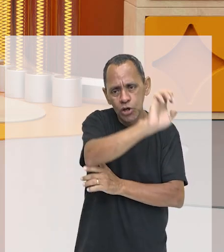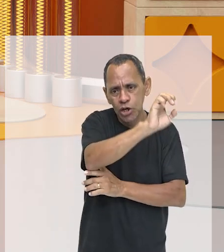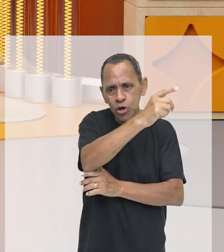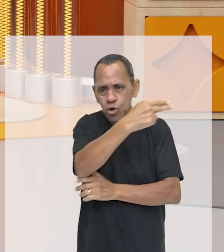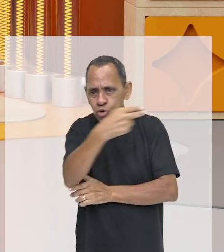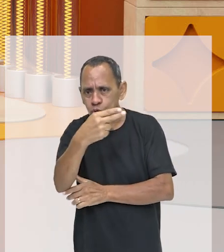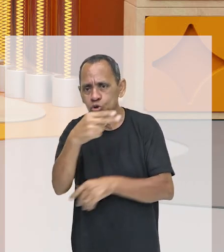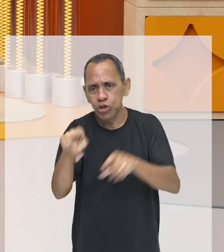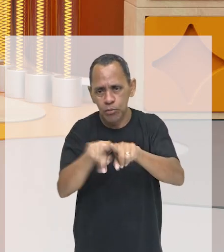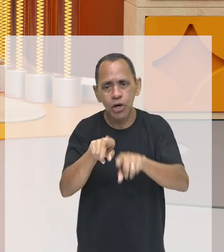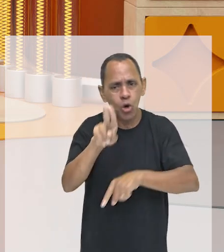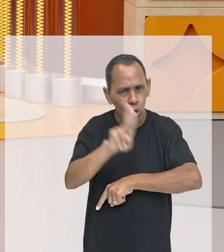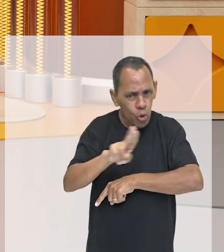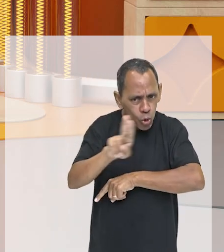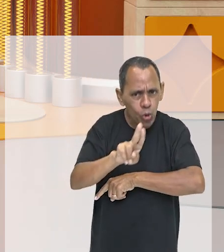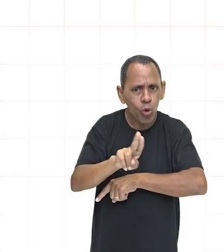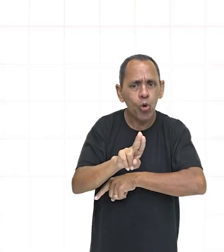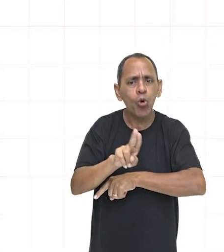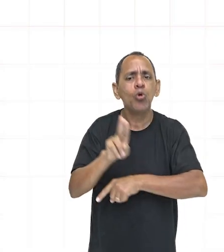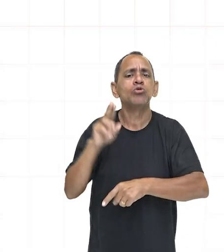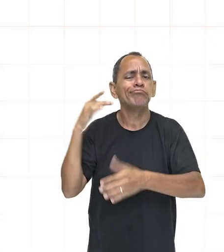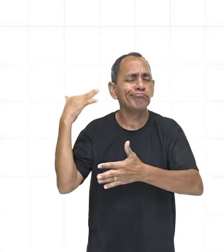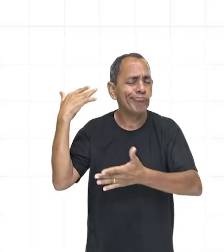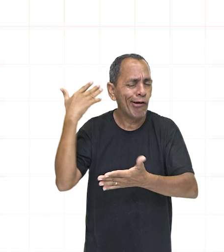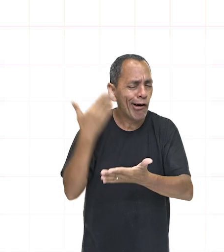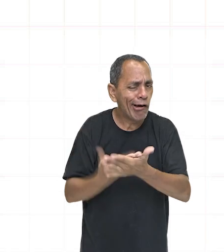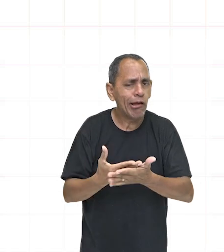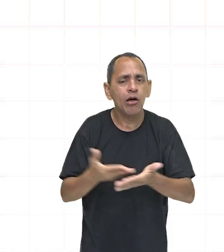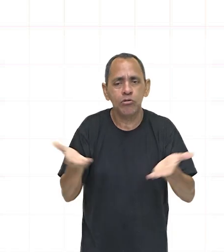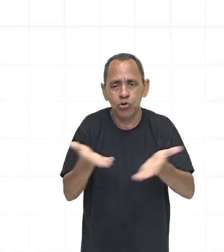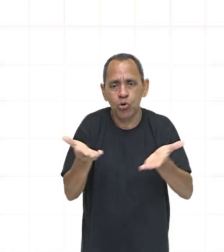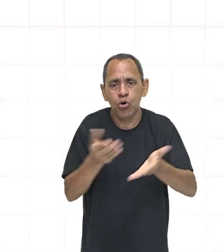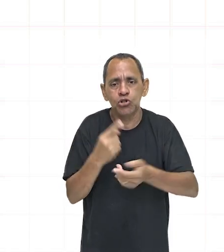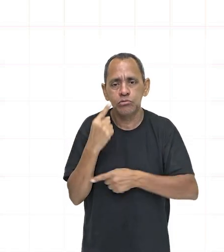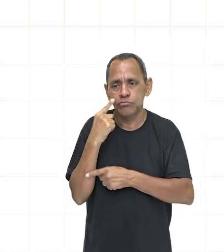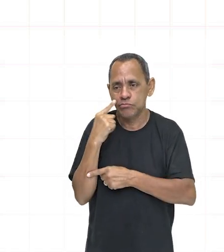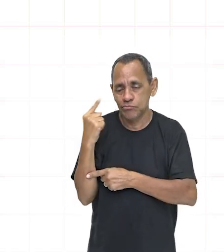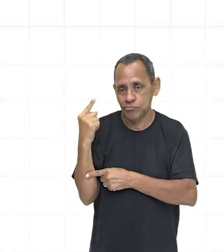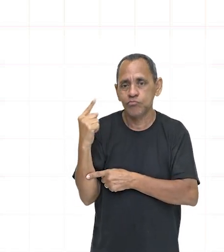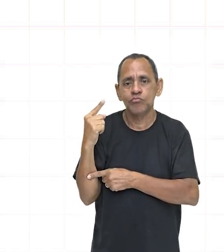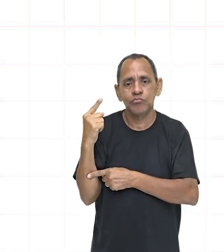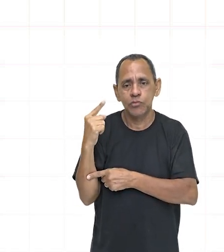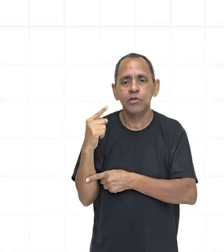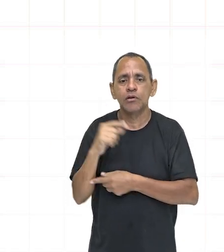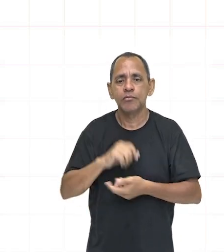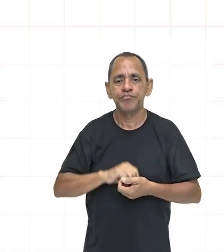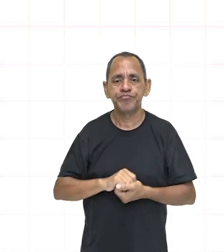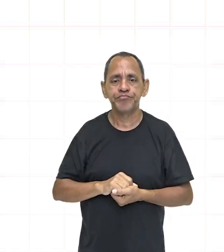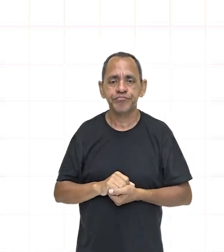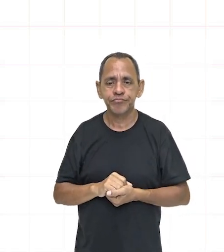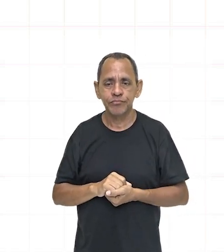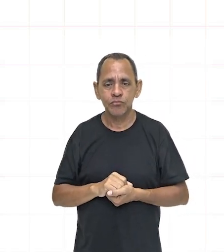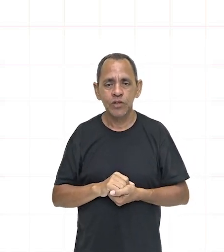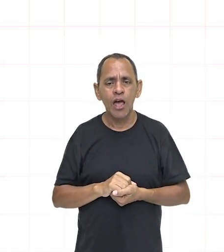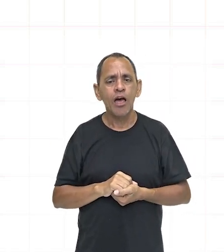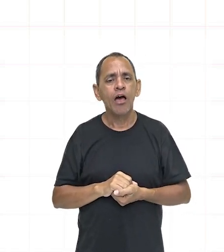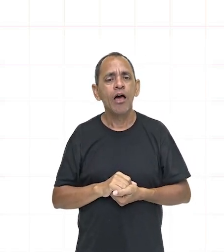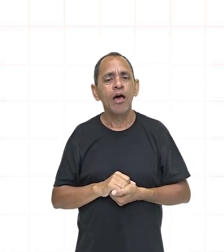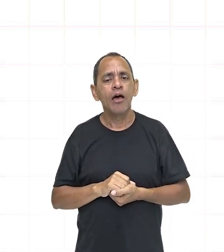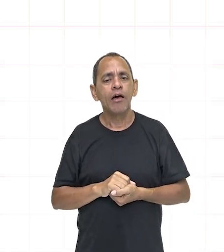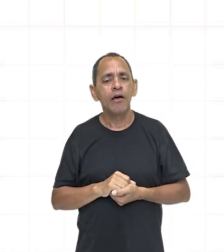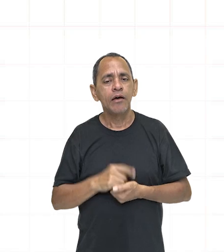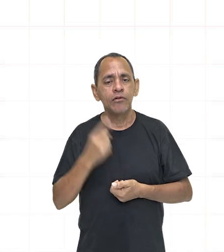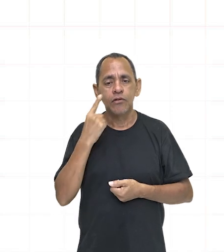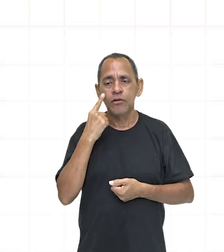tá? Neste mapa nós podemos observar melhor quais serão esses países, né, que iniciaram com